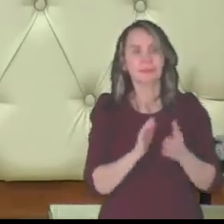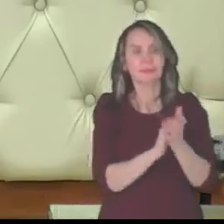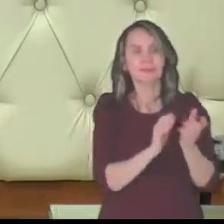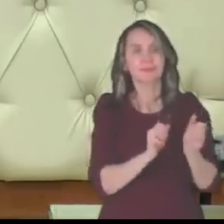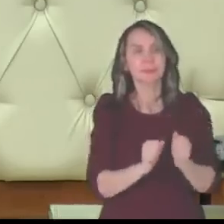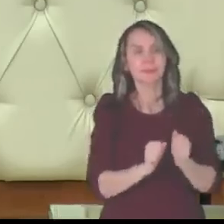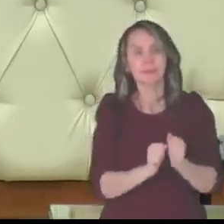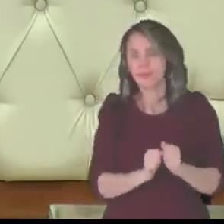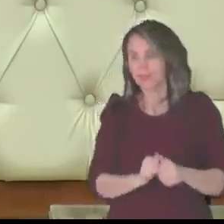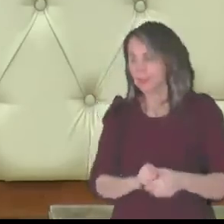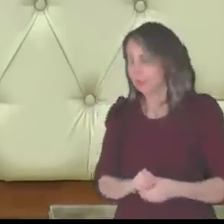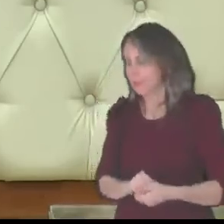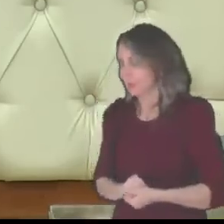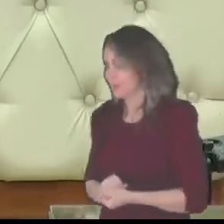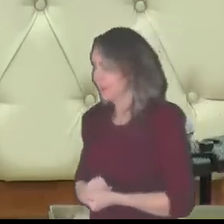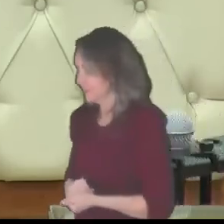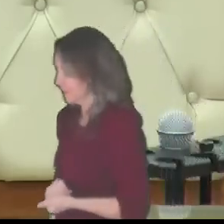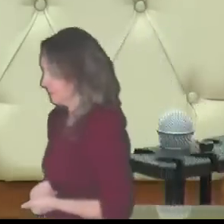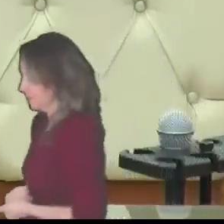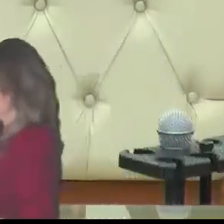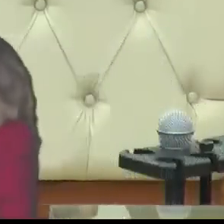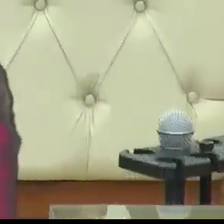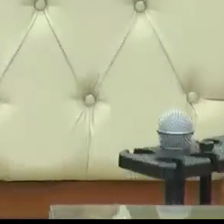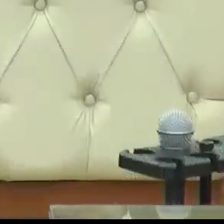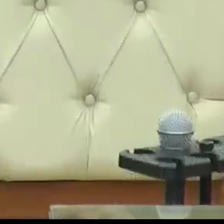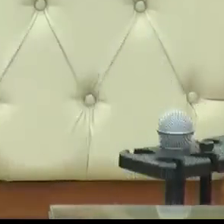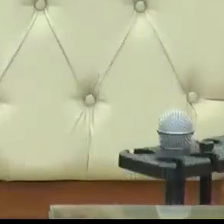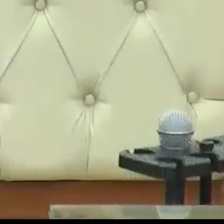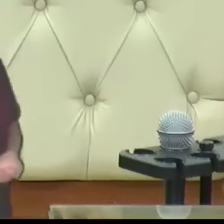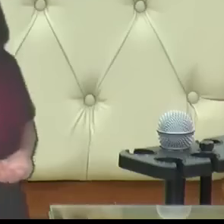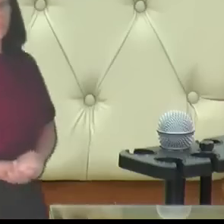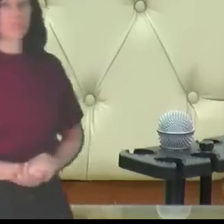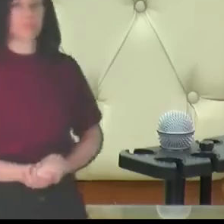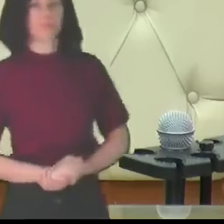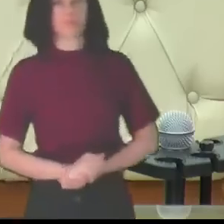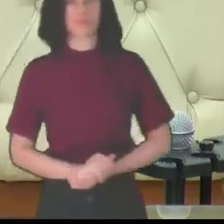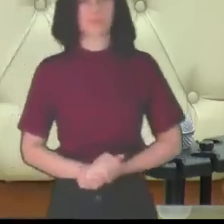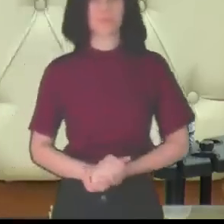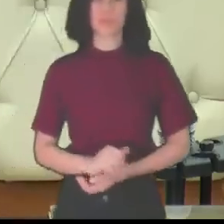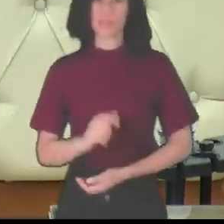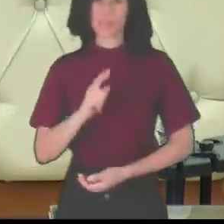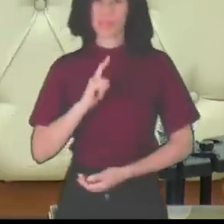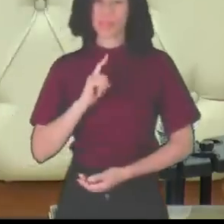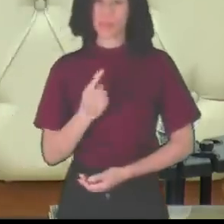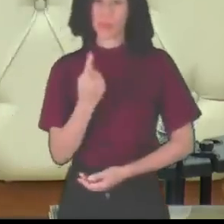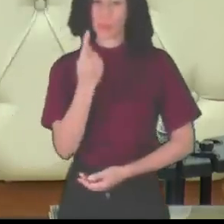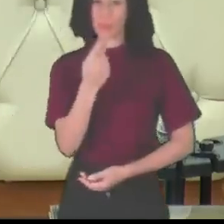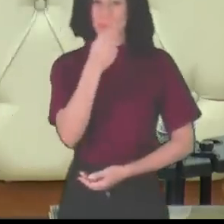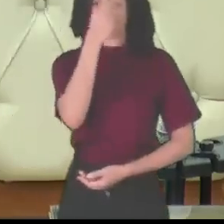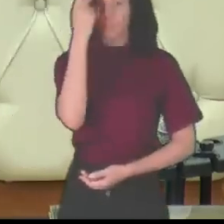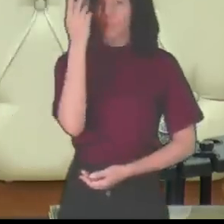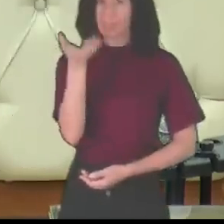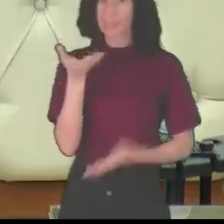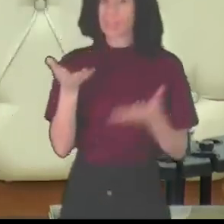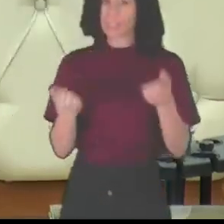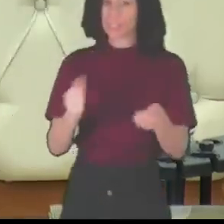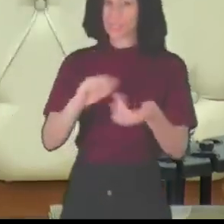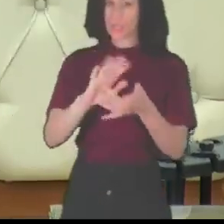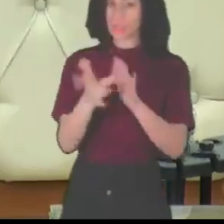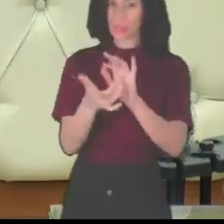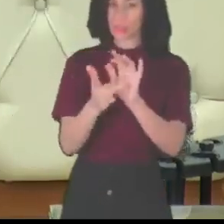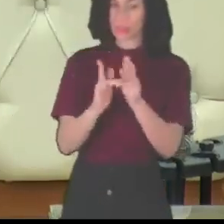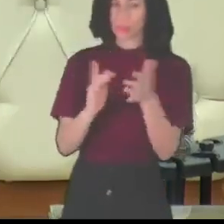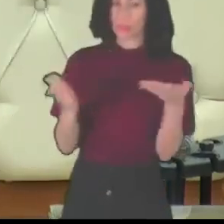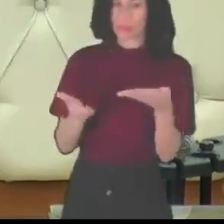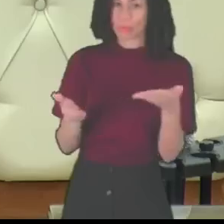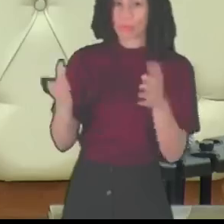tem alguém para Jesus nessa noite tem alguma terra seca aqui hoje a chuva de Deus